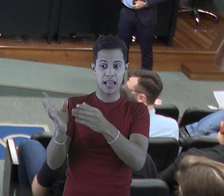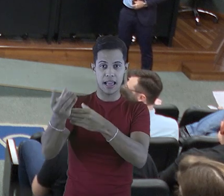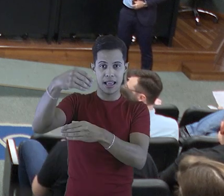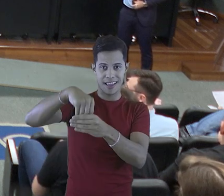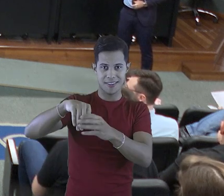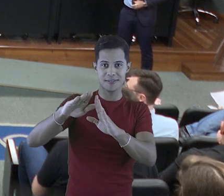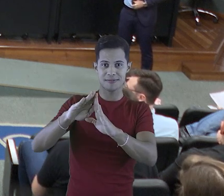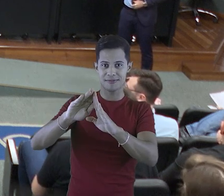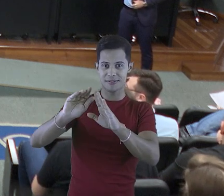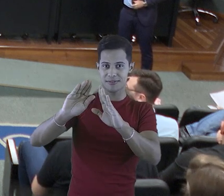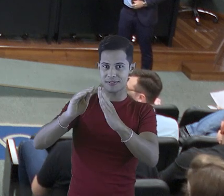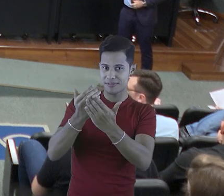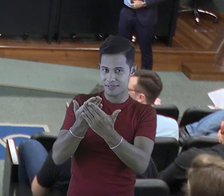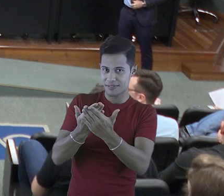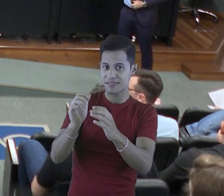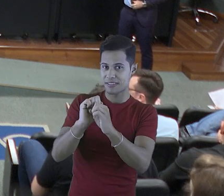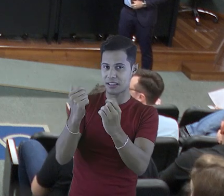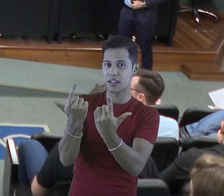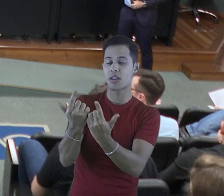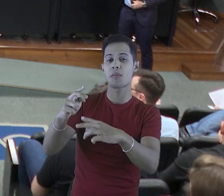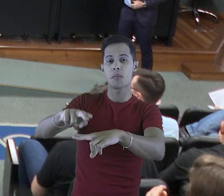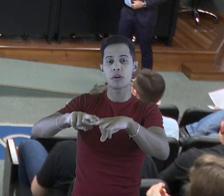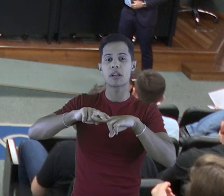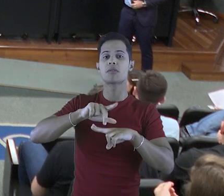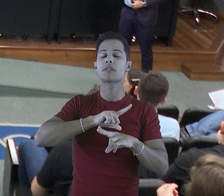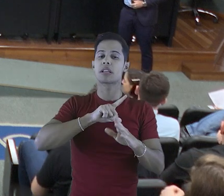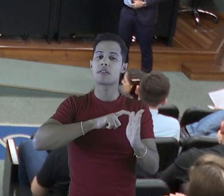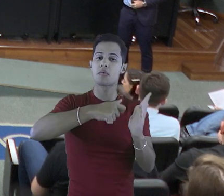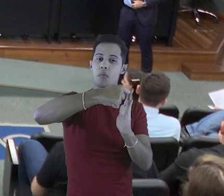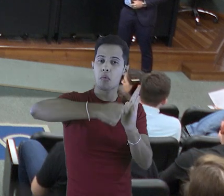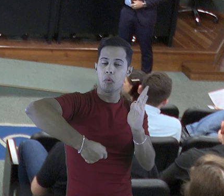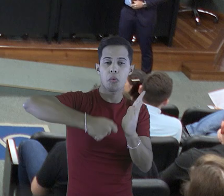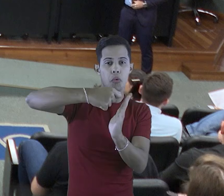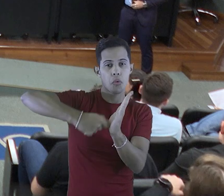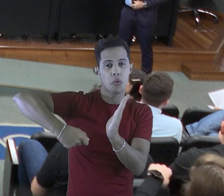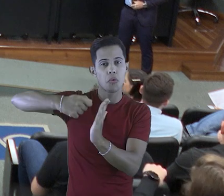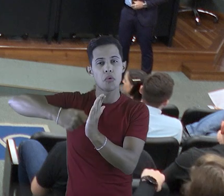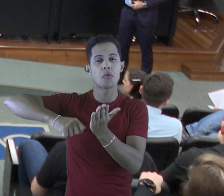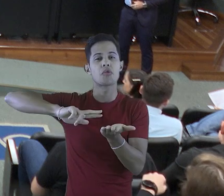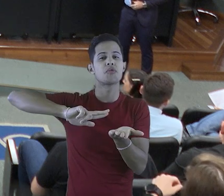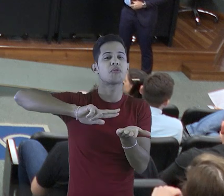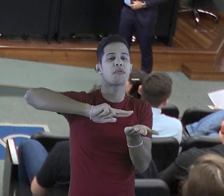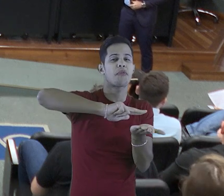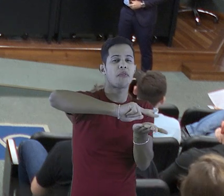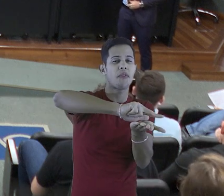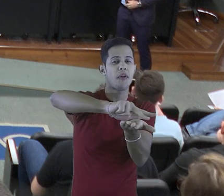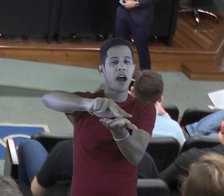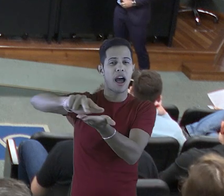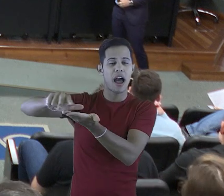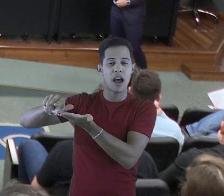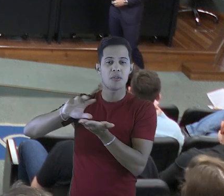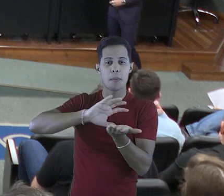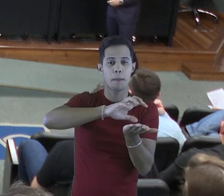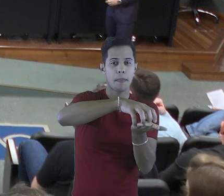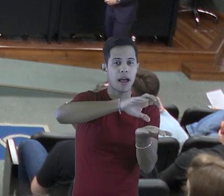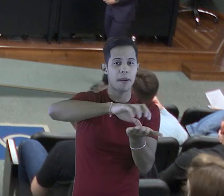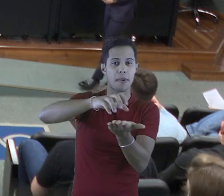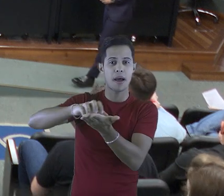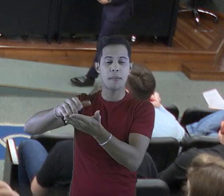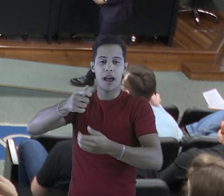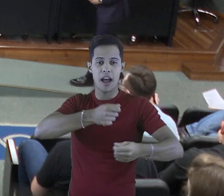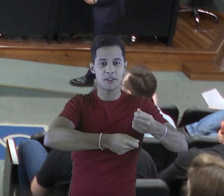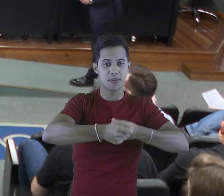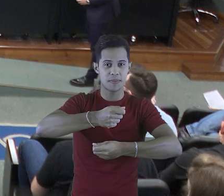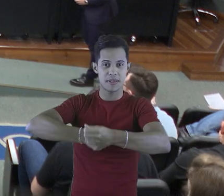deste evento, houve o concurso e o esforço e o empenho de vários servidores de todos os órgãos administrativos da Casa, que nós queremos agradecer,